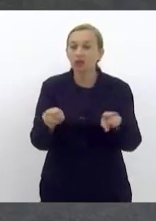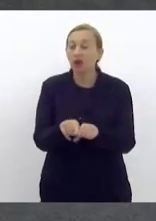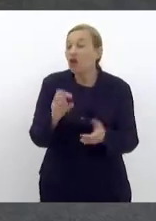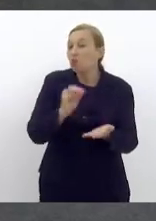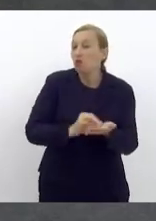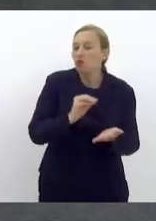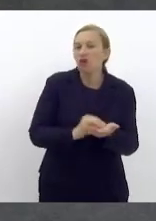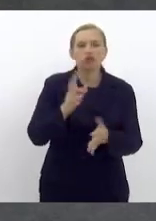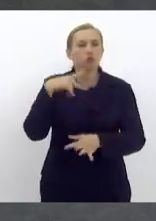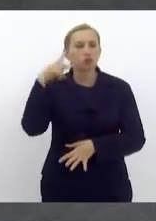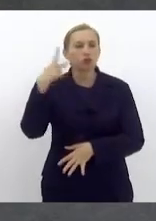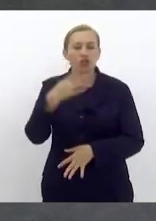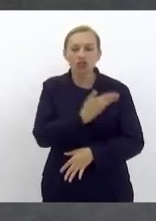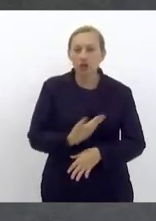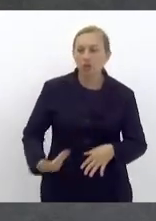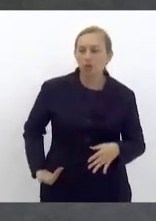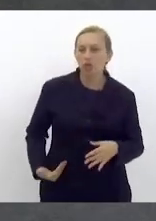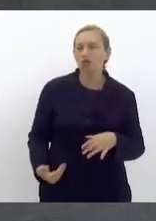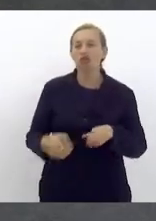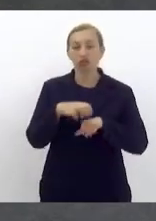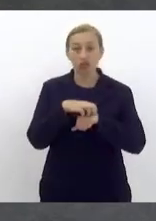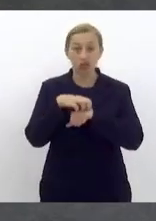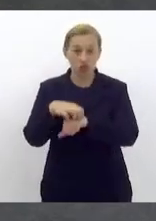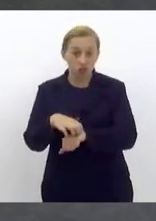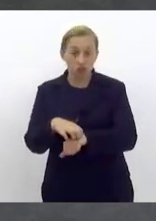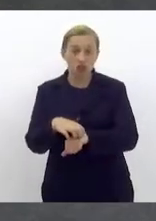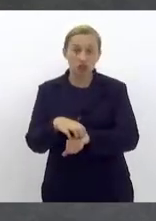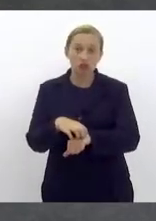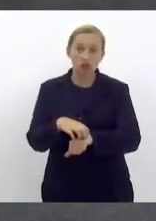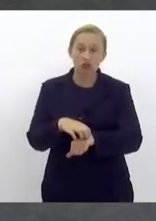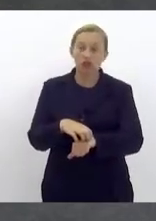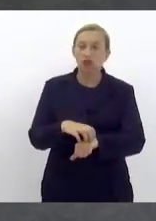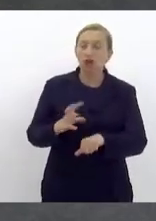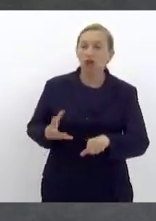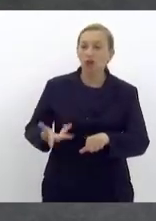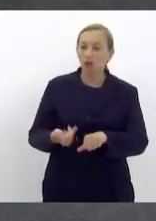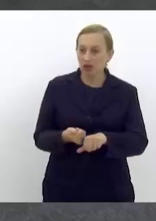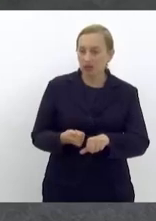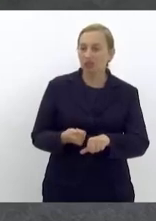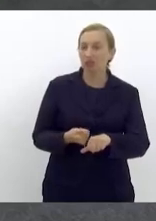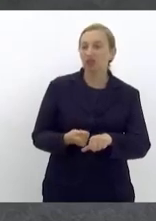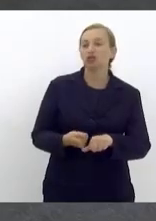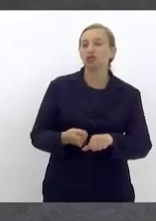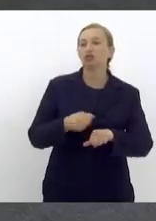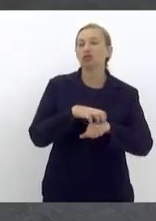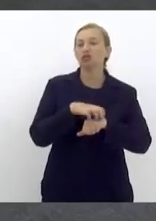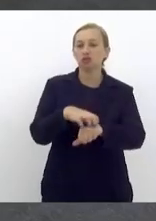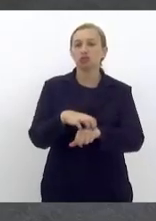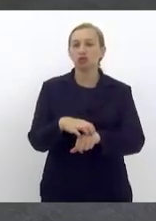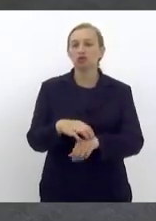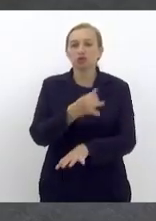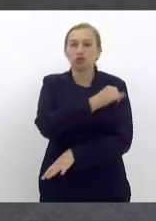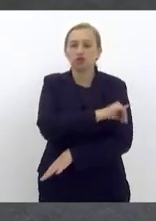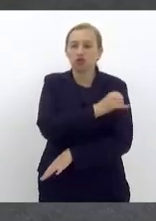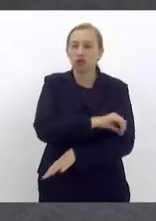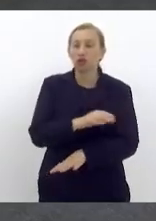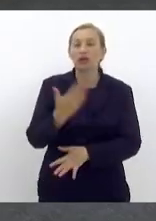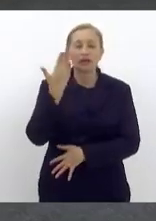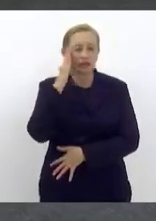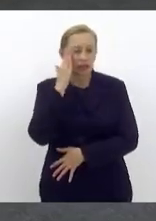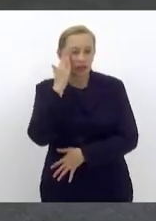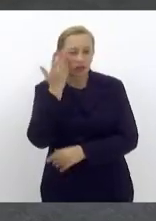falta de uma política pública de transporte que garanta a efetividade e a qualidade do transporte no Rio de Janeiro. Entende